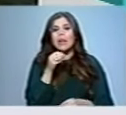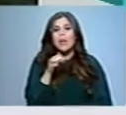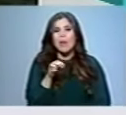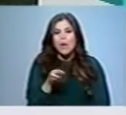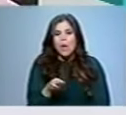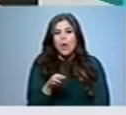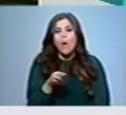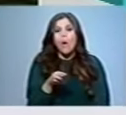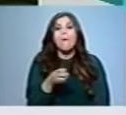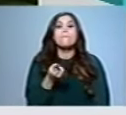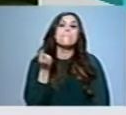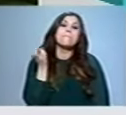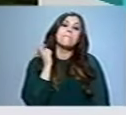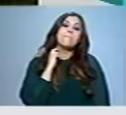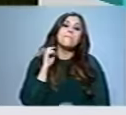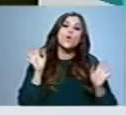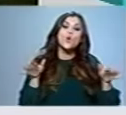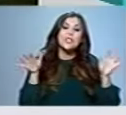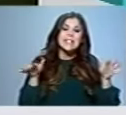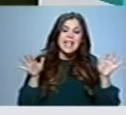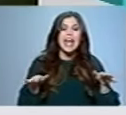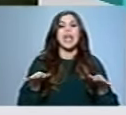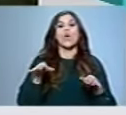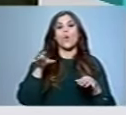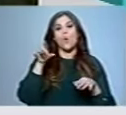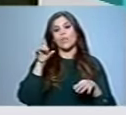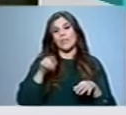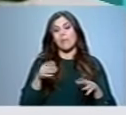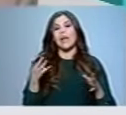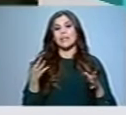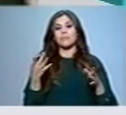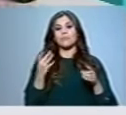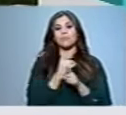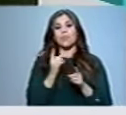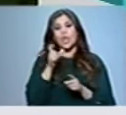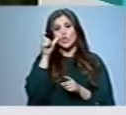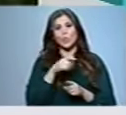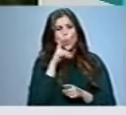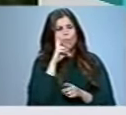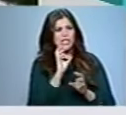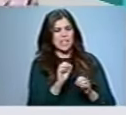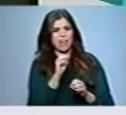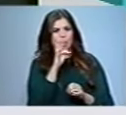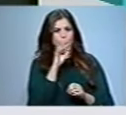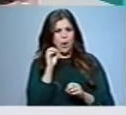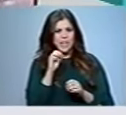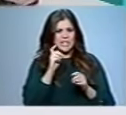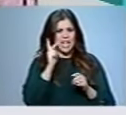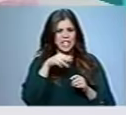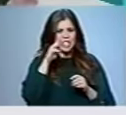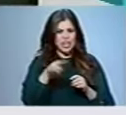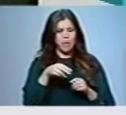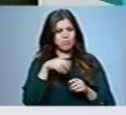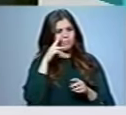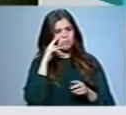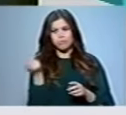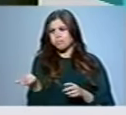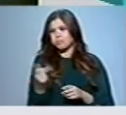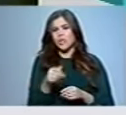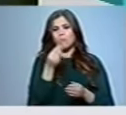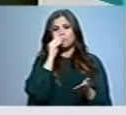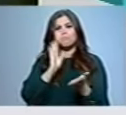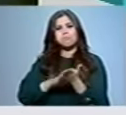carne de mato. Sim. Porque às vezes estás a pedalar, não vês nada a 40 quilómetros, aparece ali um restaurantezinho de beira de estrada,